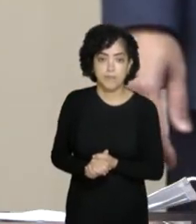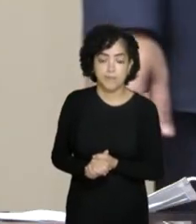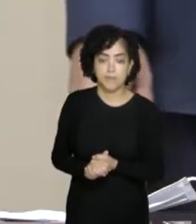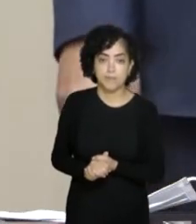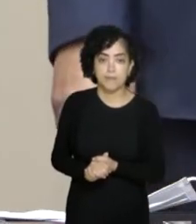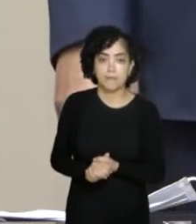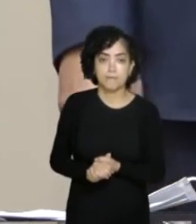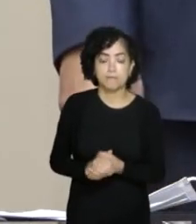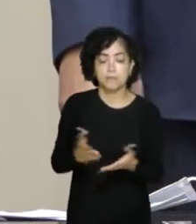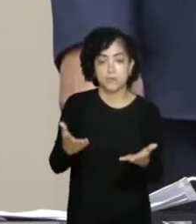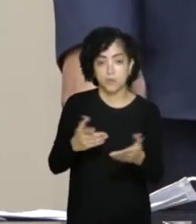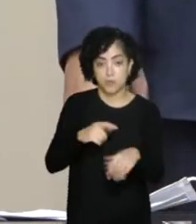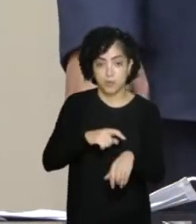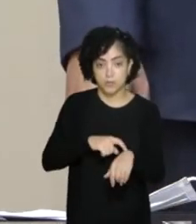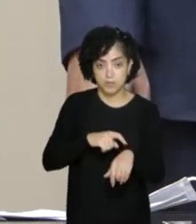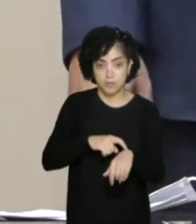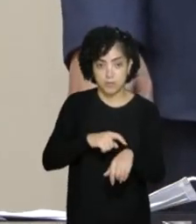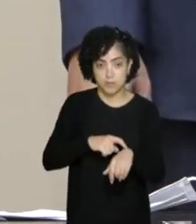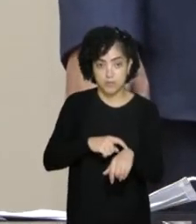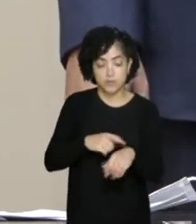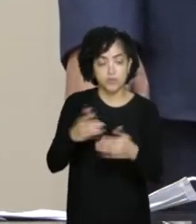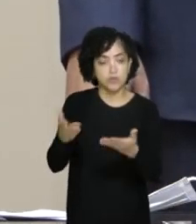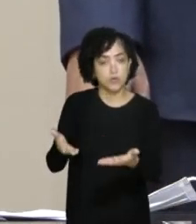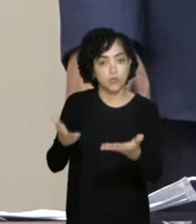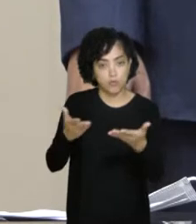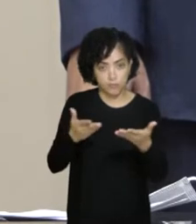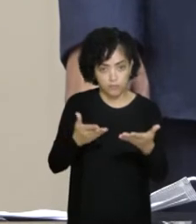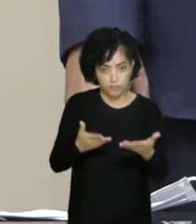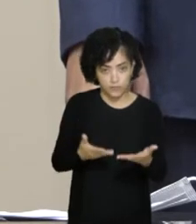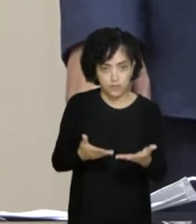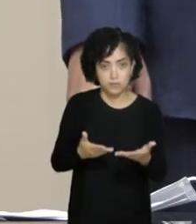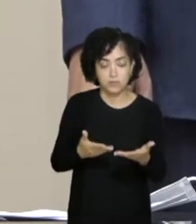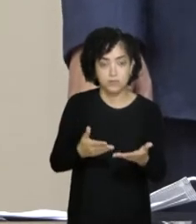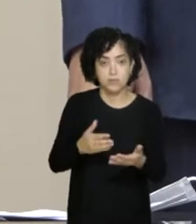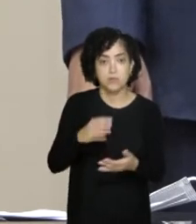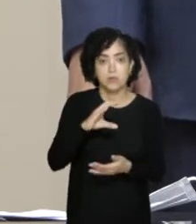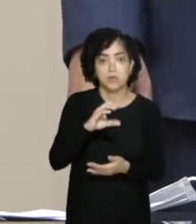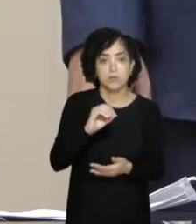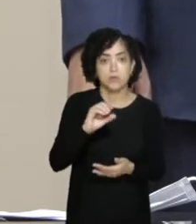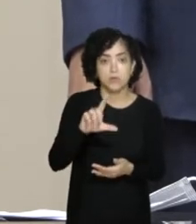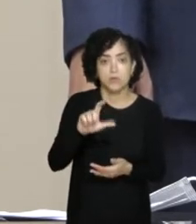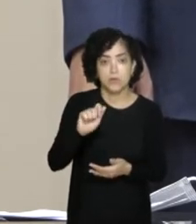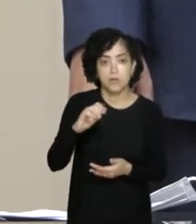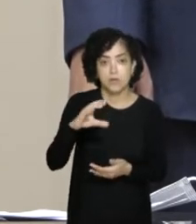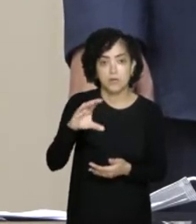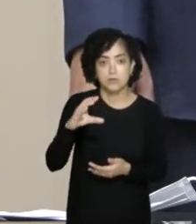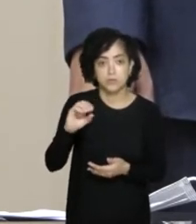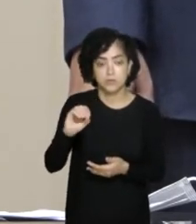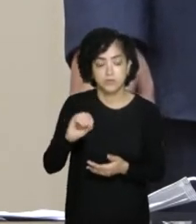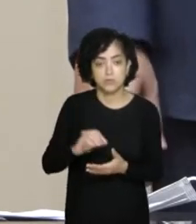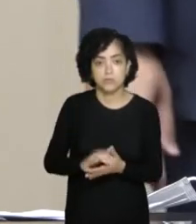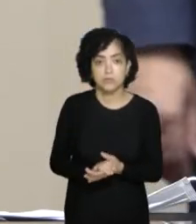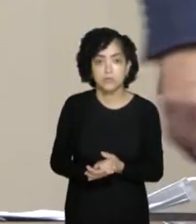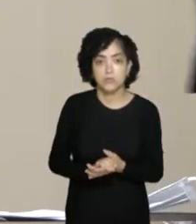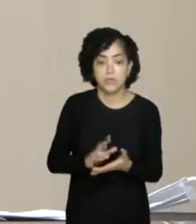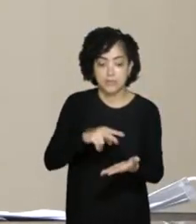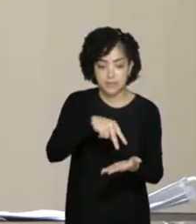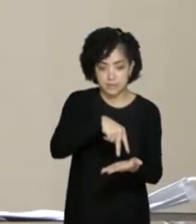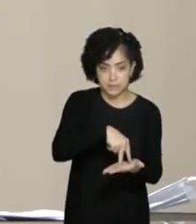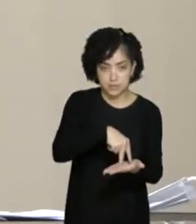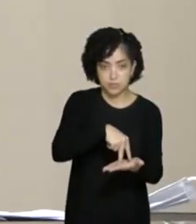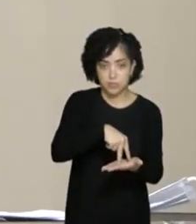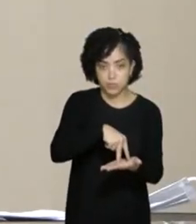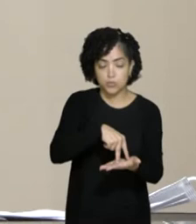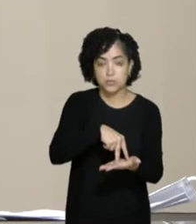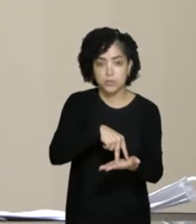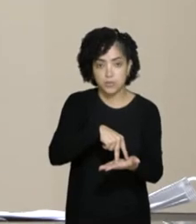Neste momento, convido o senhor Pepe Colasso para, da tribuna, proceder